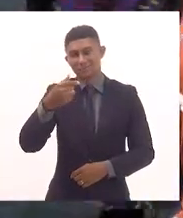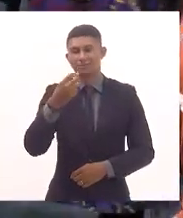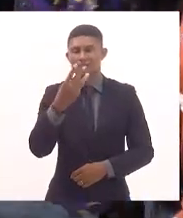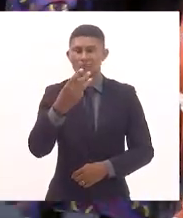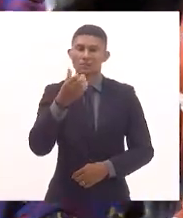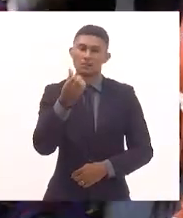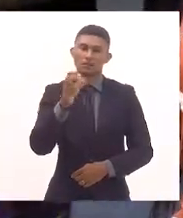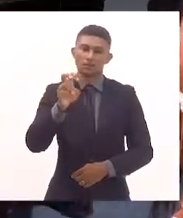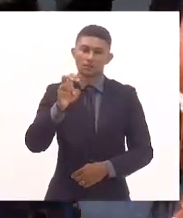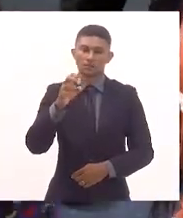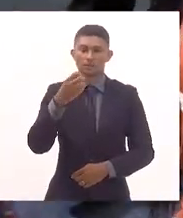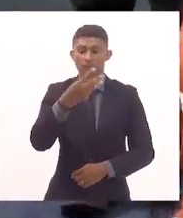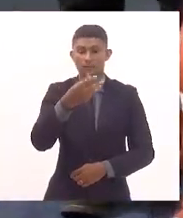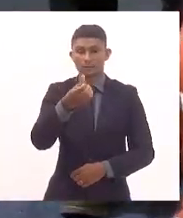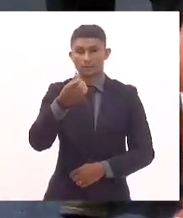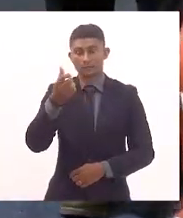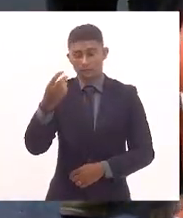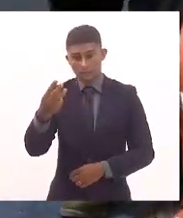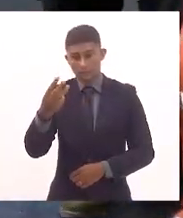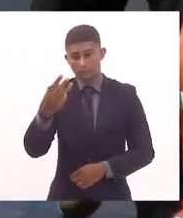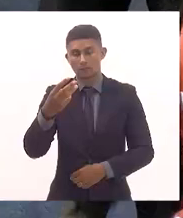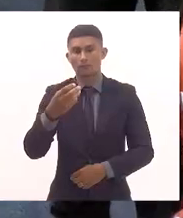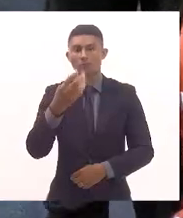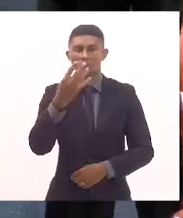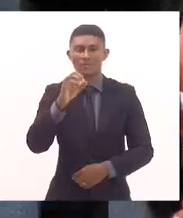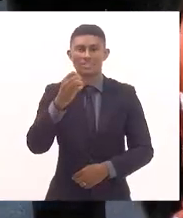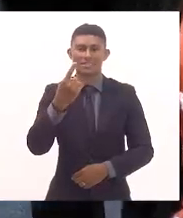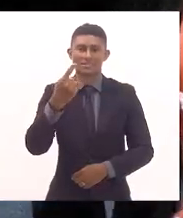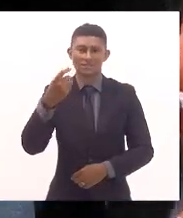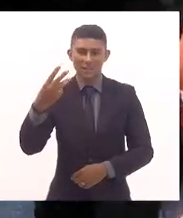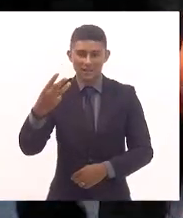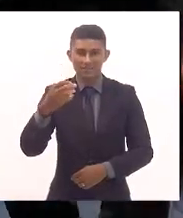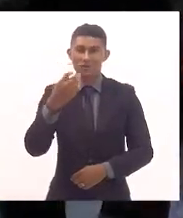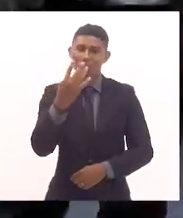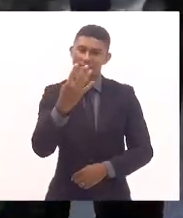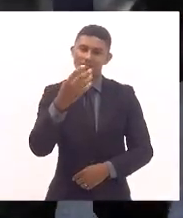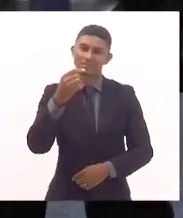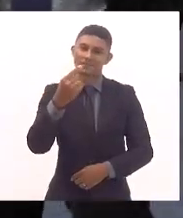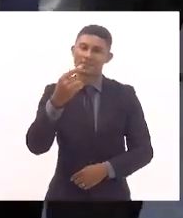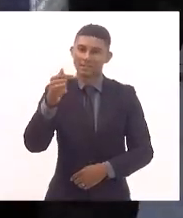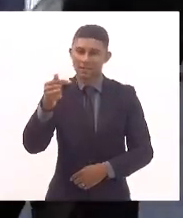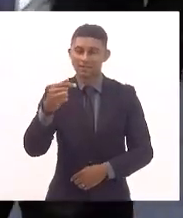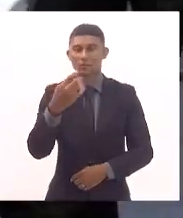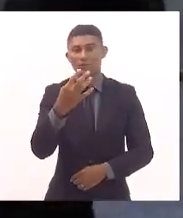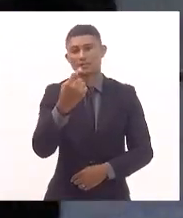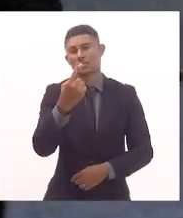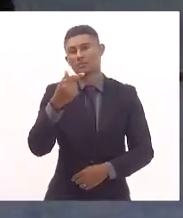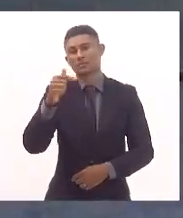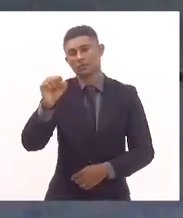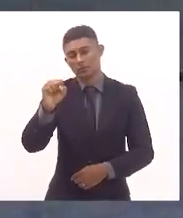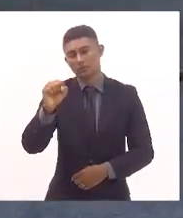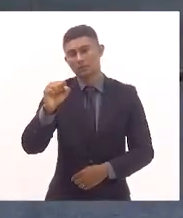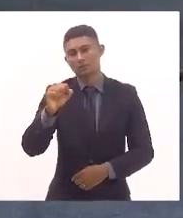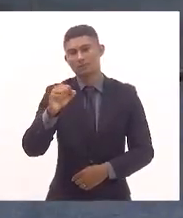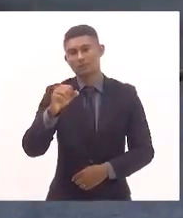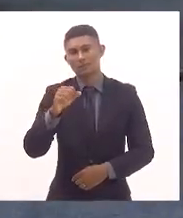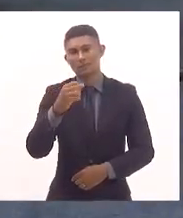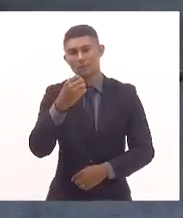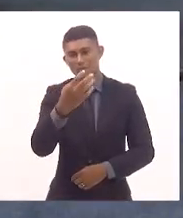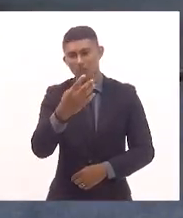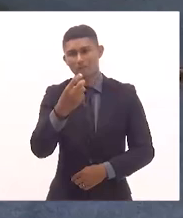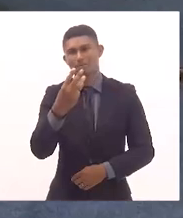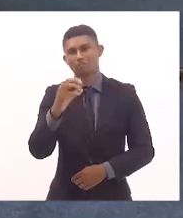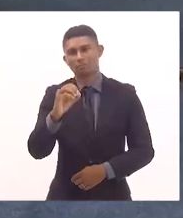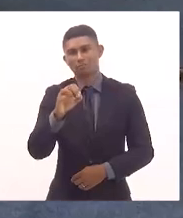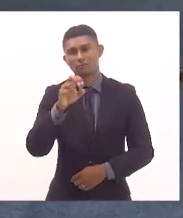356, 363, 413, 417, 418, 428, 430,